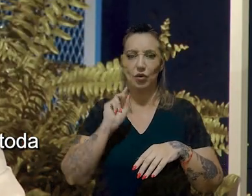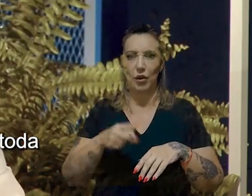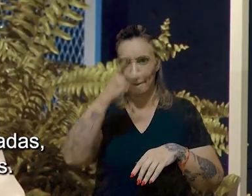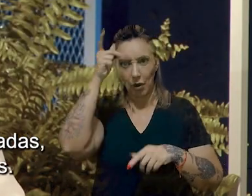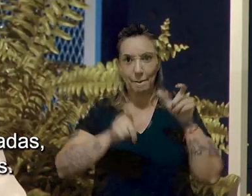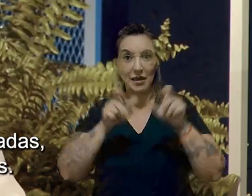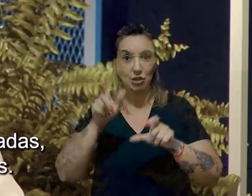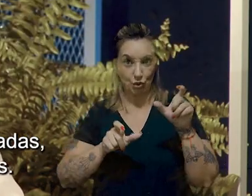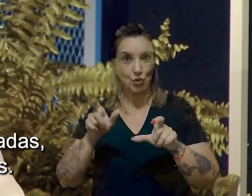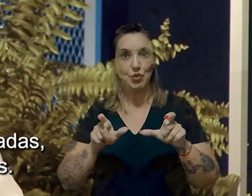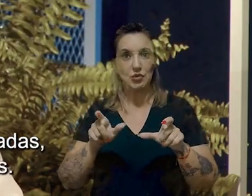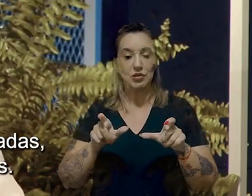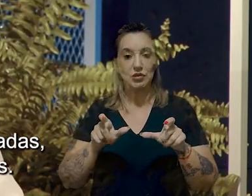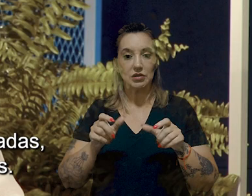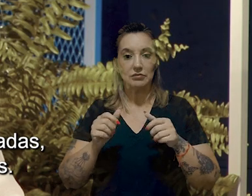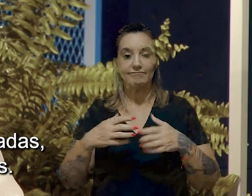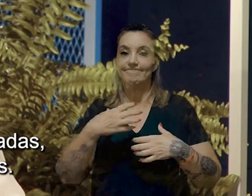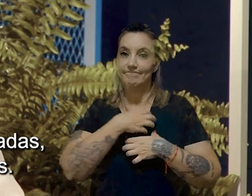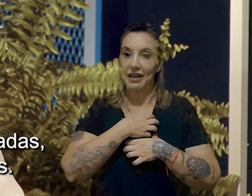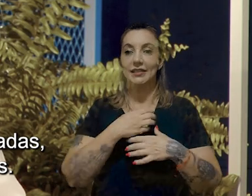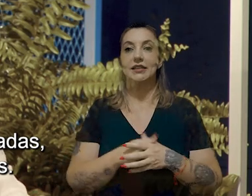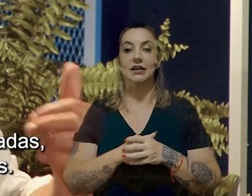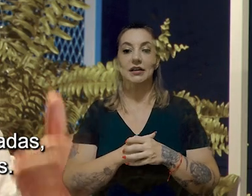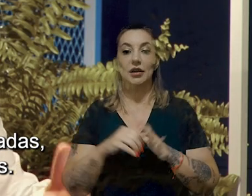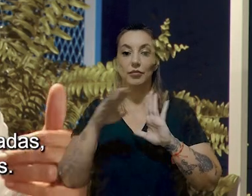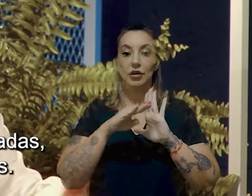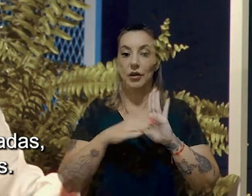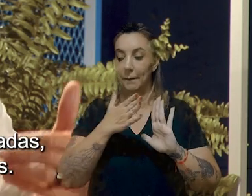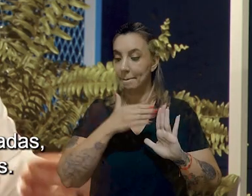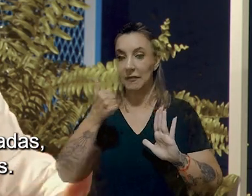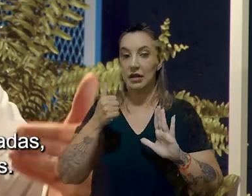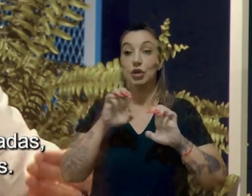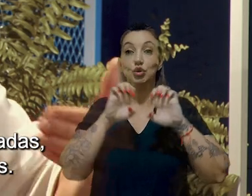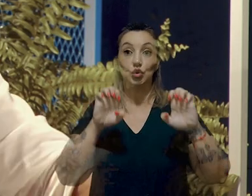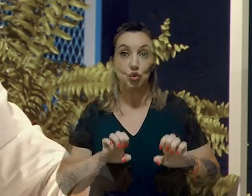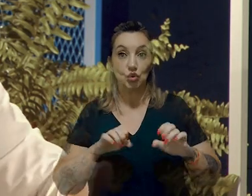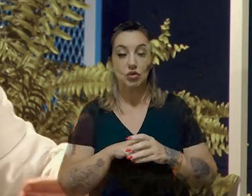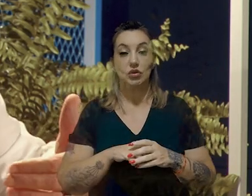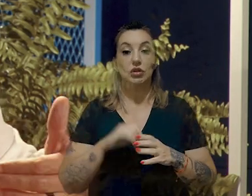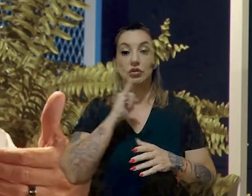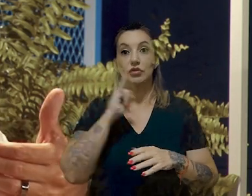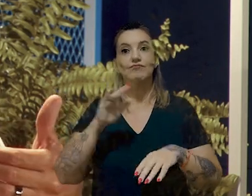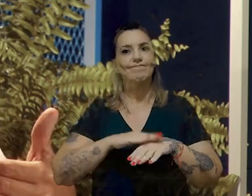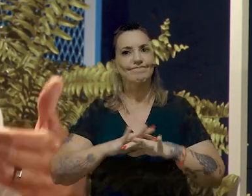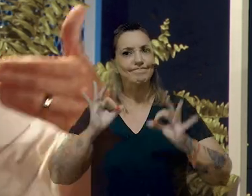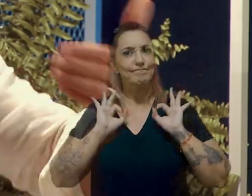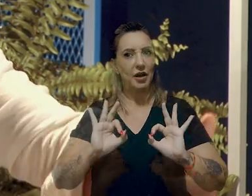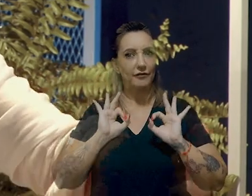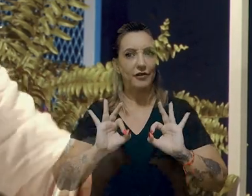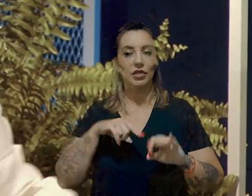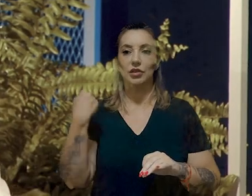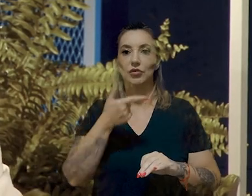50 1 pessoas que tão seriam impactadas ter programas melhor estruturados e acho que o Instituto faz isso como